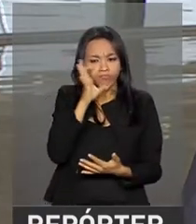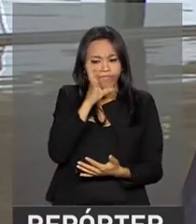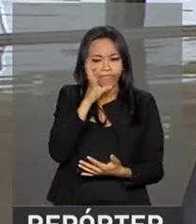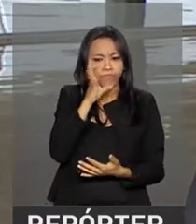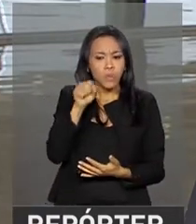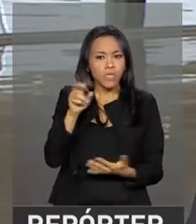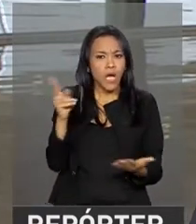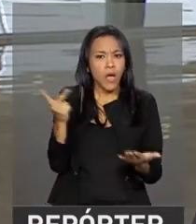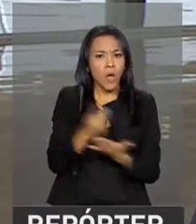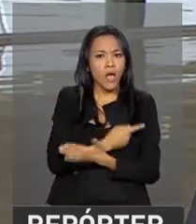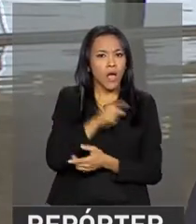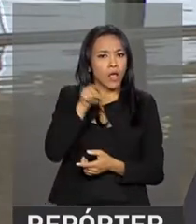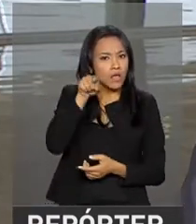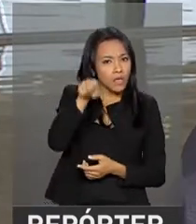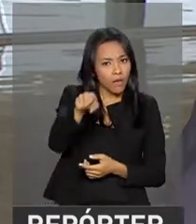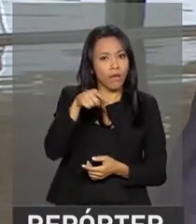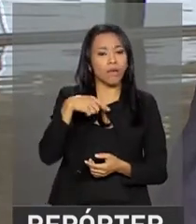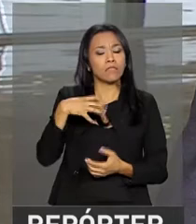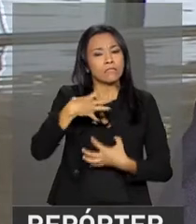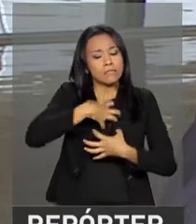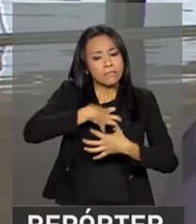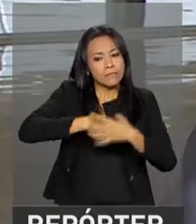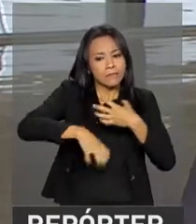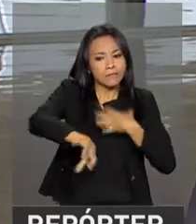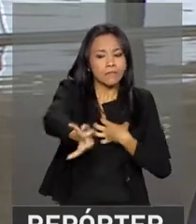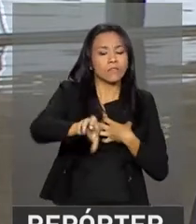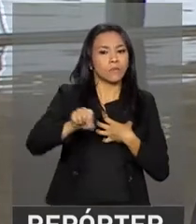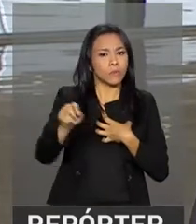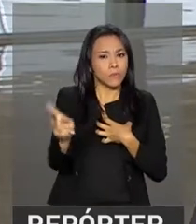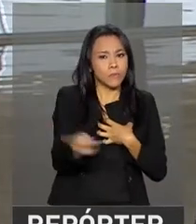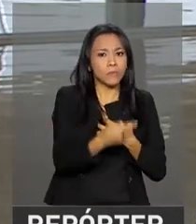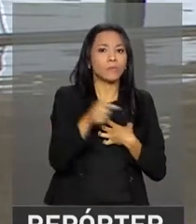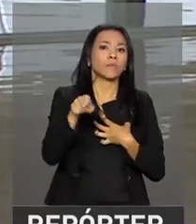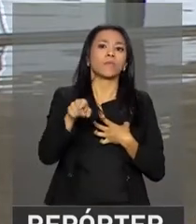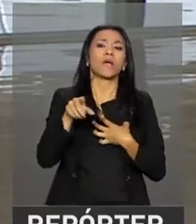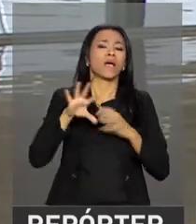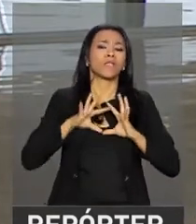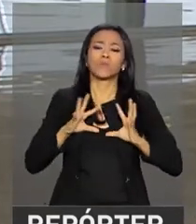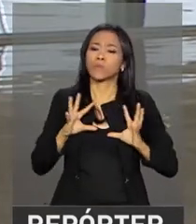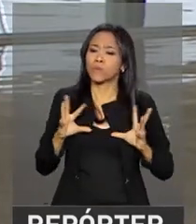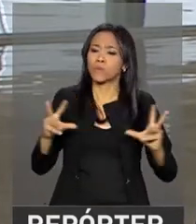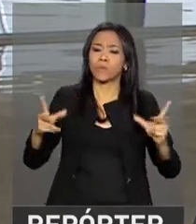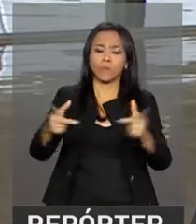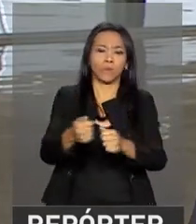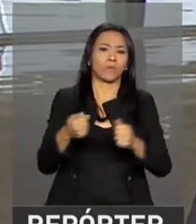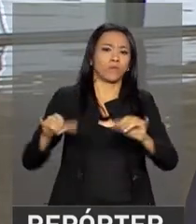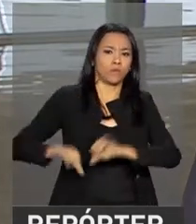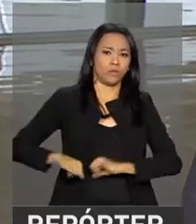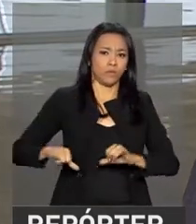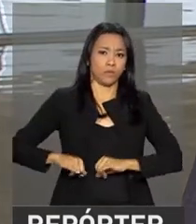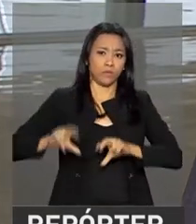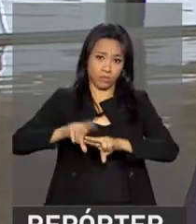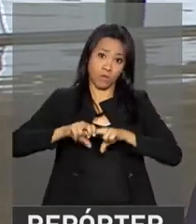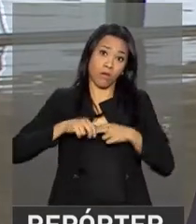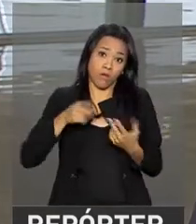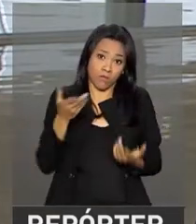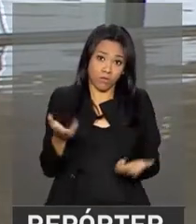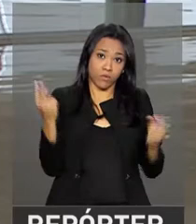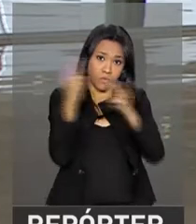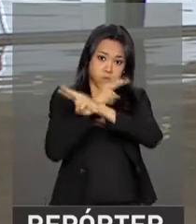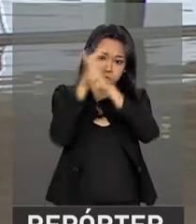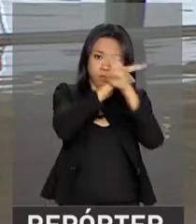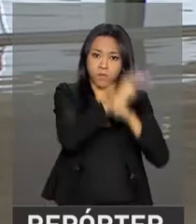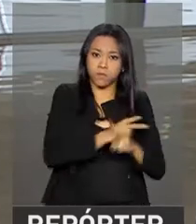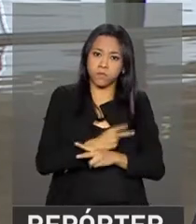do furacão, manifestou a solidariedade aí às comunidades brasileiras e a todos os afetados aí por esse incidente e disse